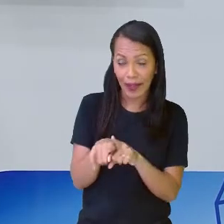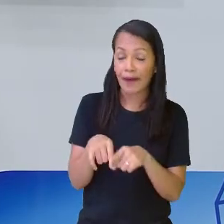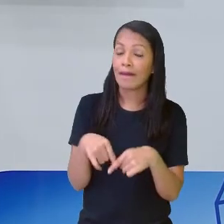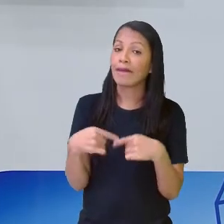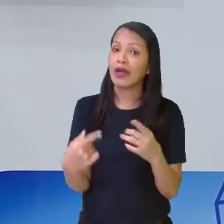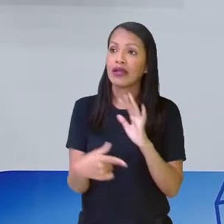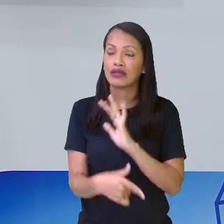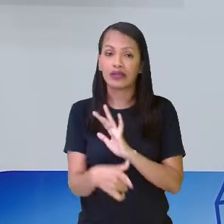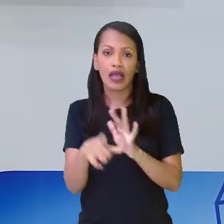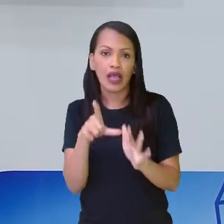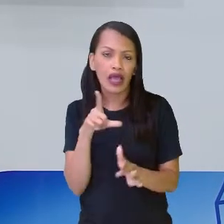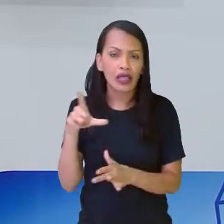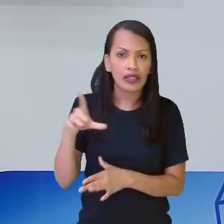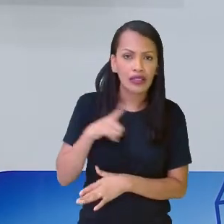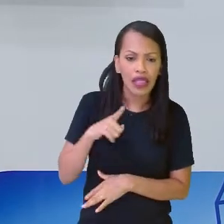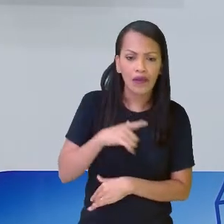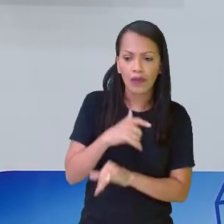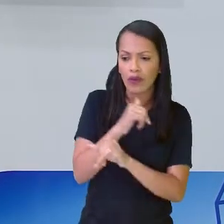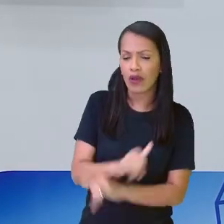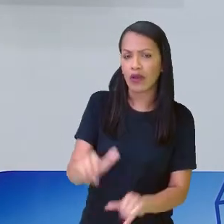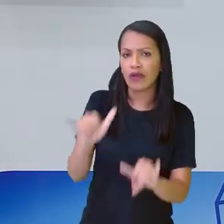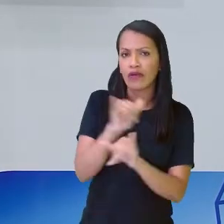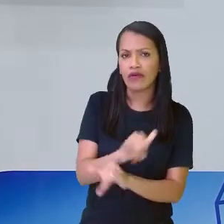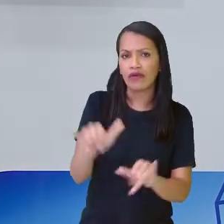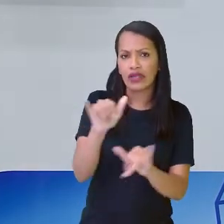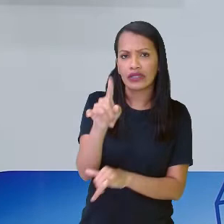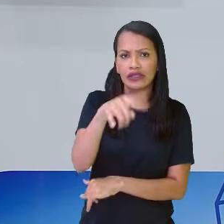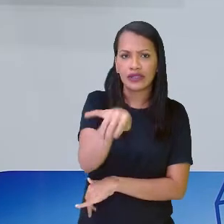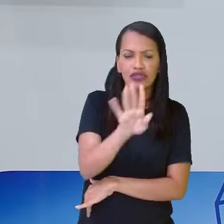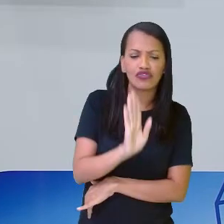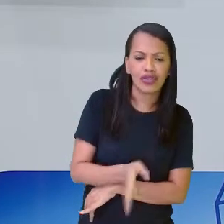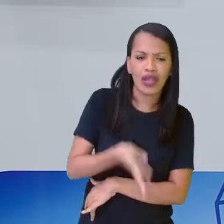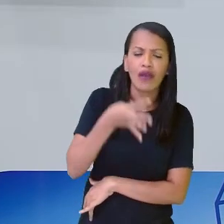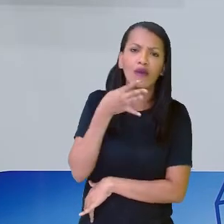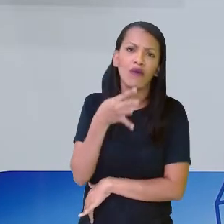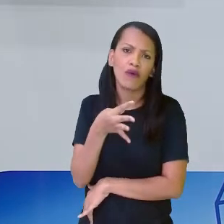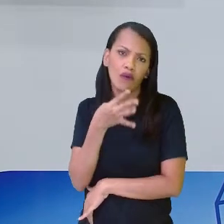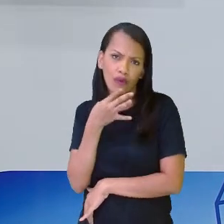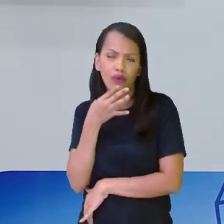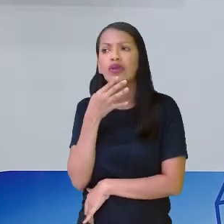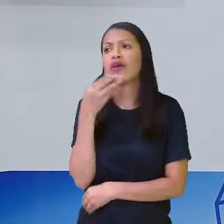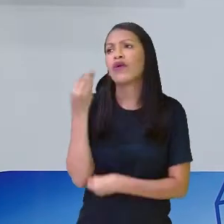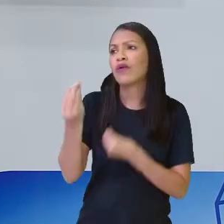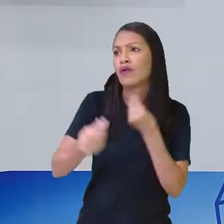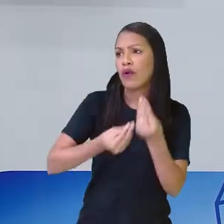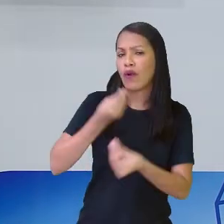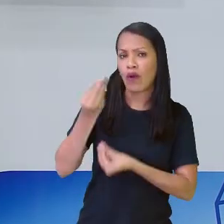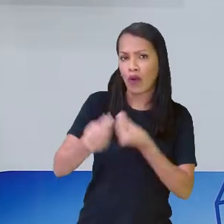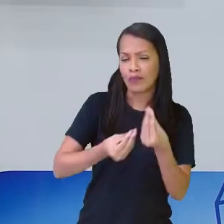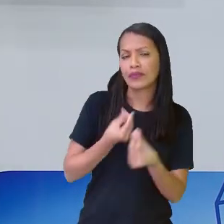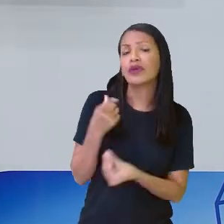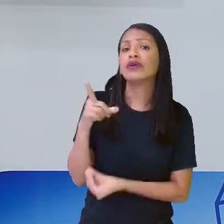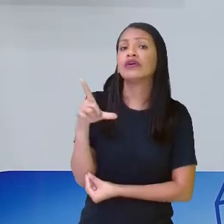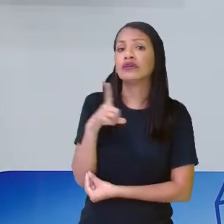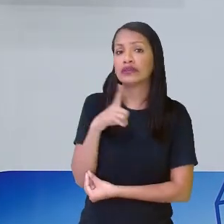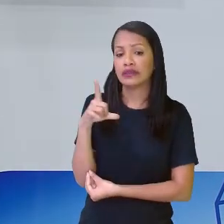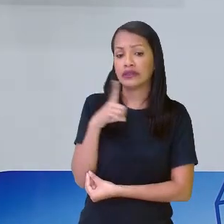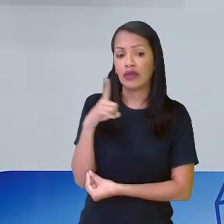antes, temos os recadinhos que vocês conhecem, as formas que nós temos